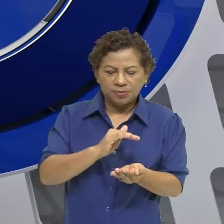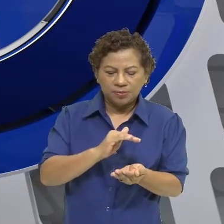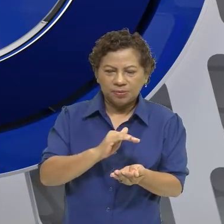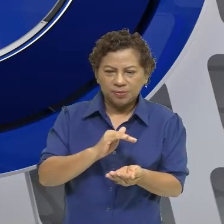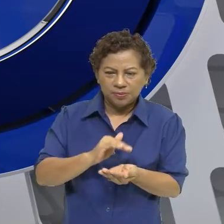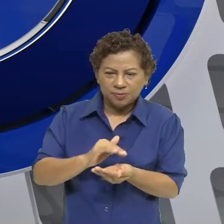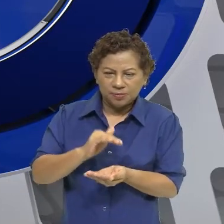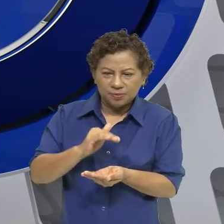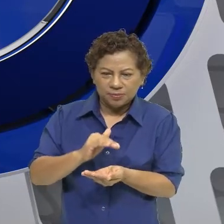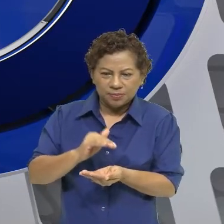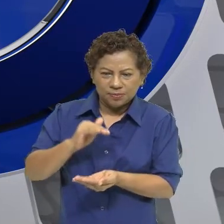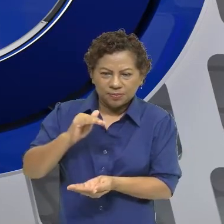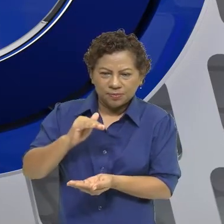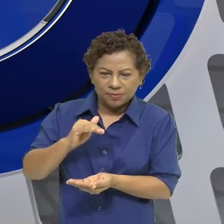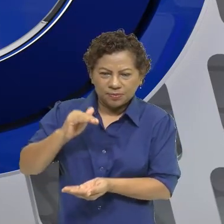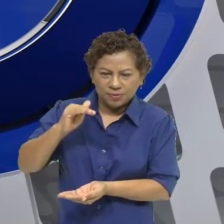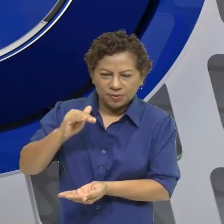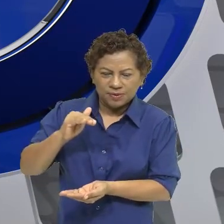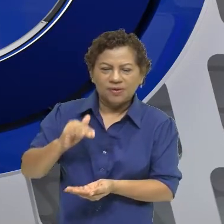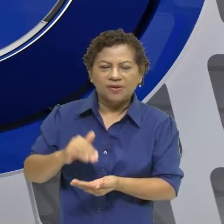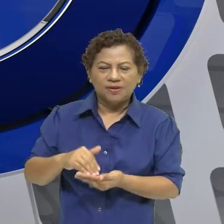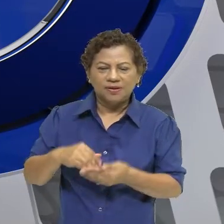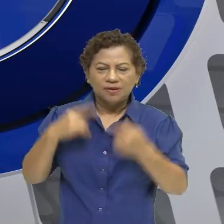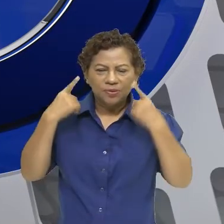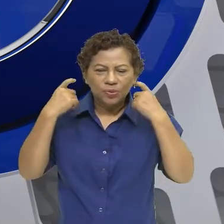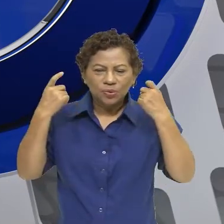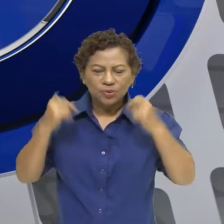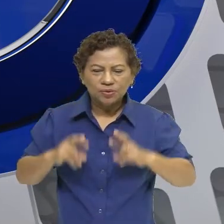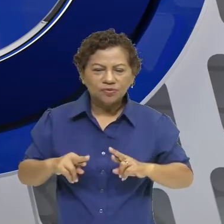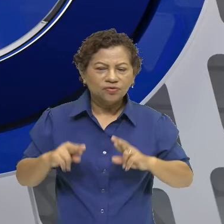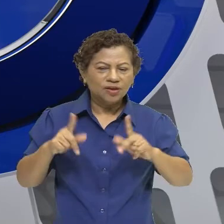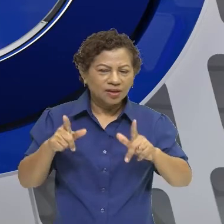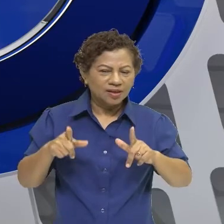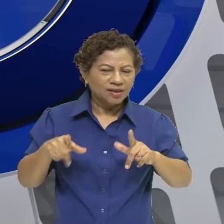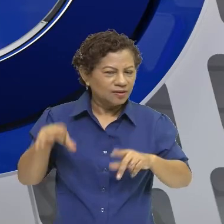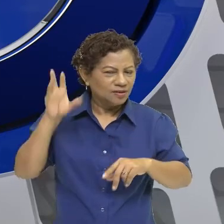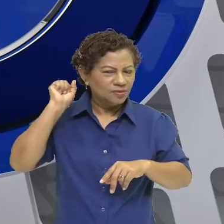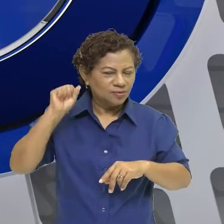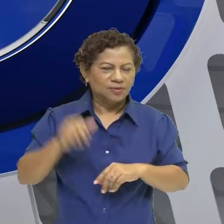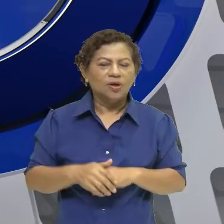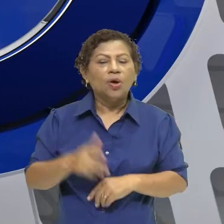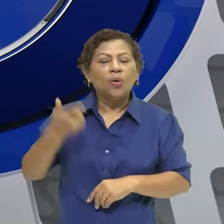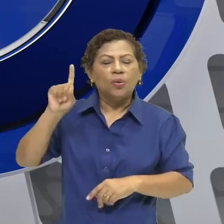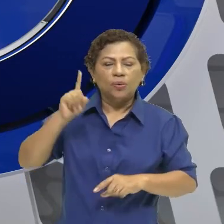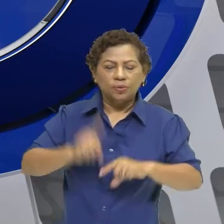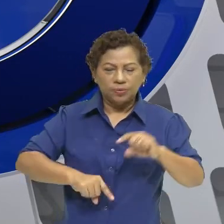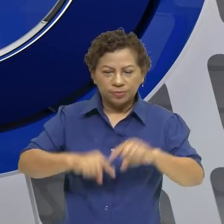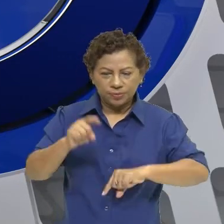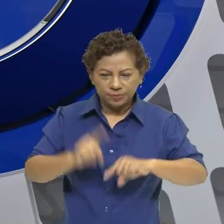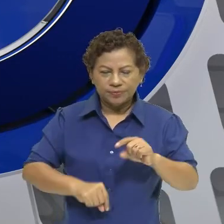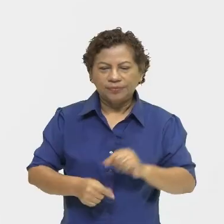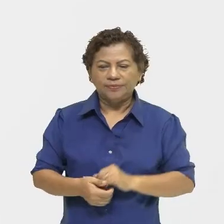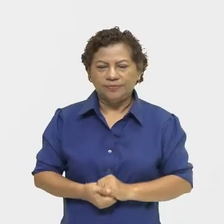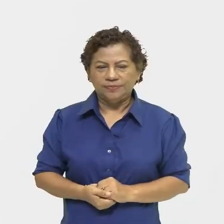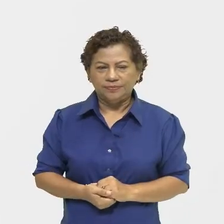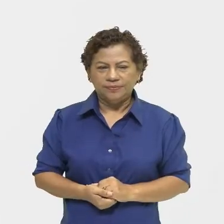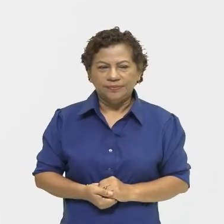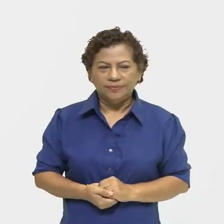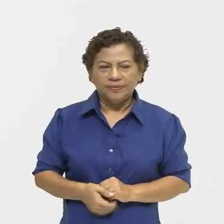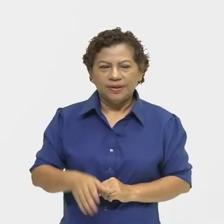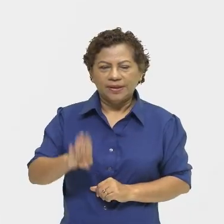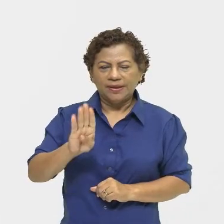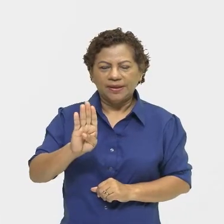eles emitem sons diferentes, certo? Outro instrumento que a gente vai ver é o